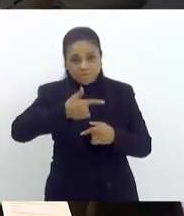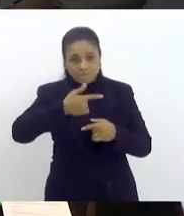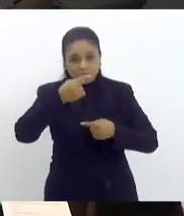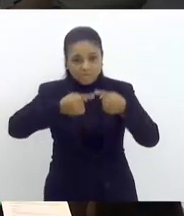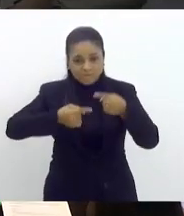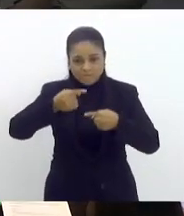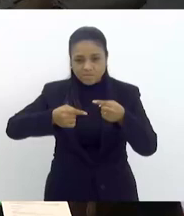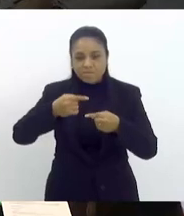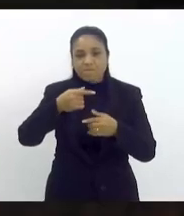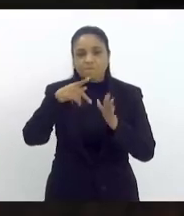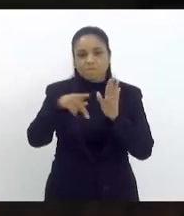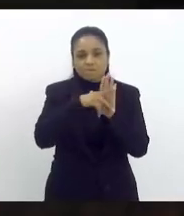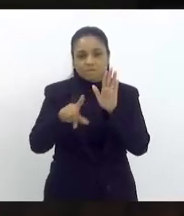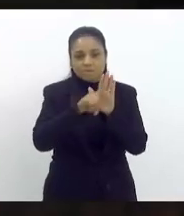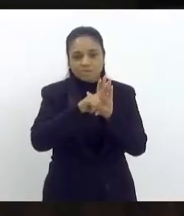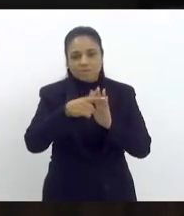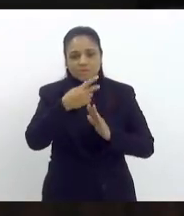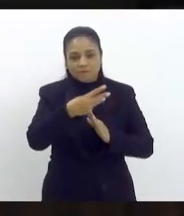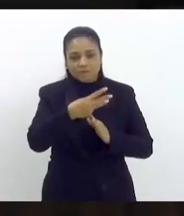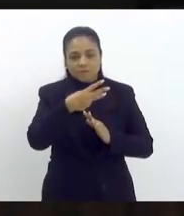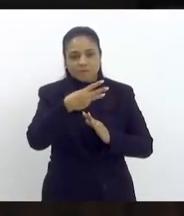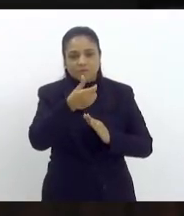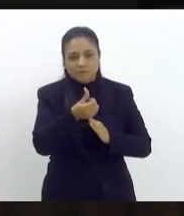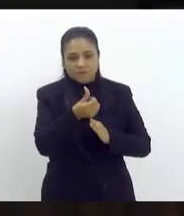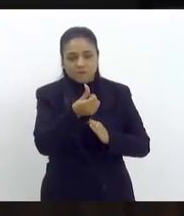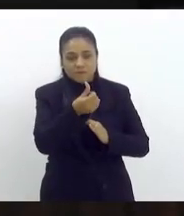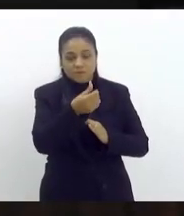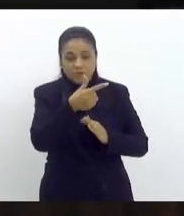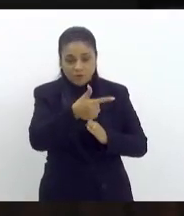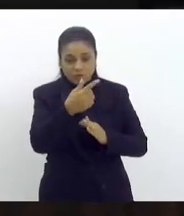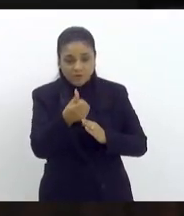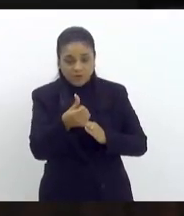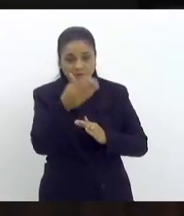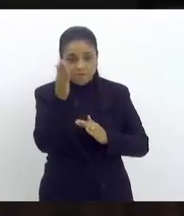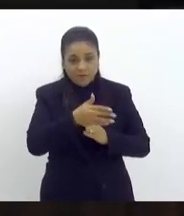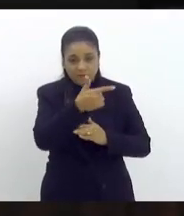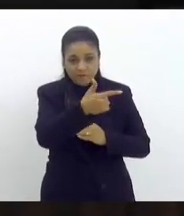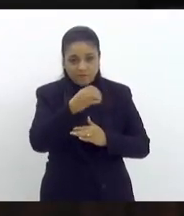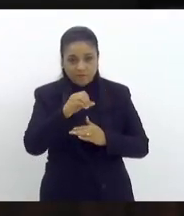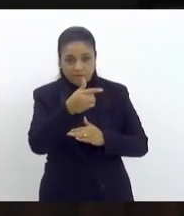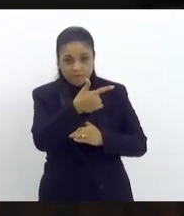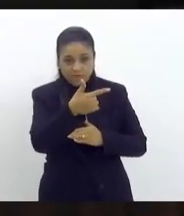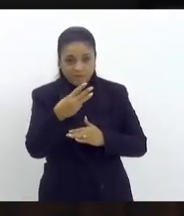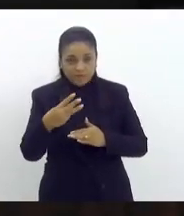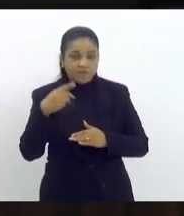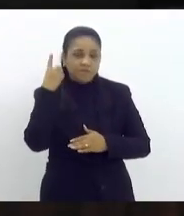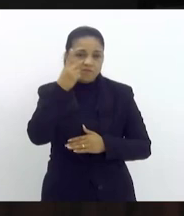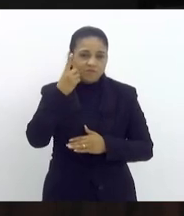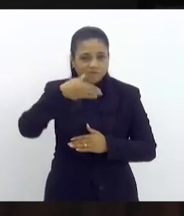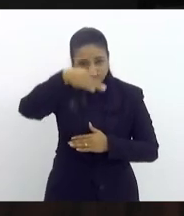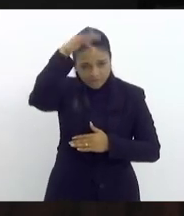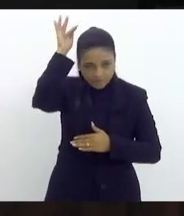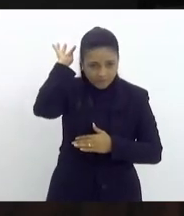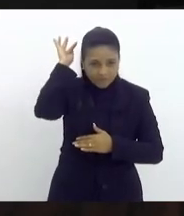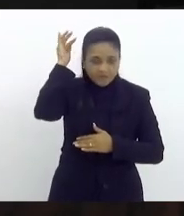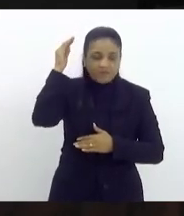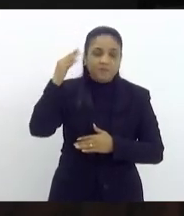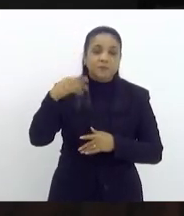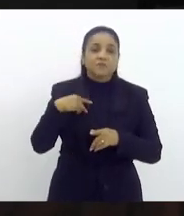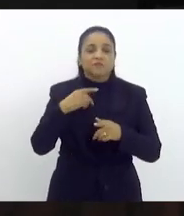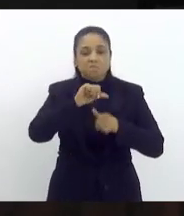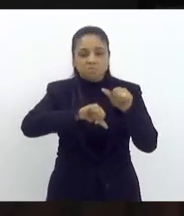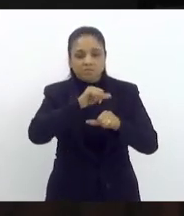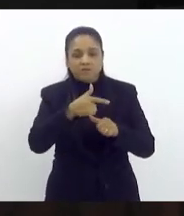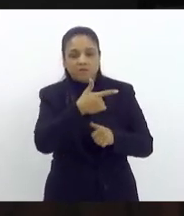discussão o projeto de lei número 326 2023 de autoria do deputado Fred Pacheco que altera a lei número